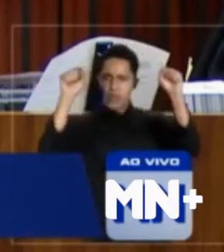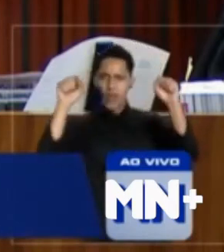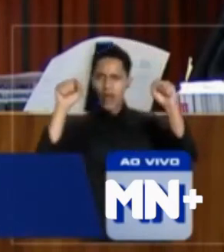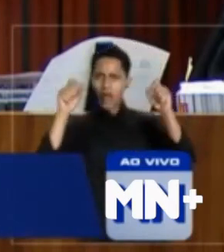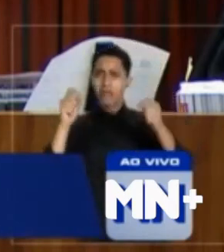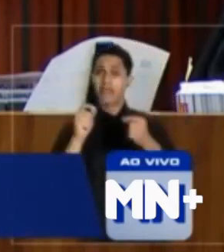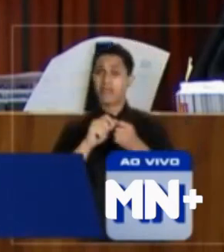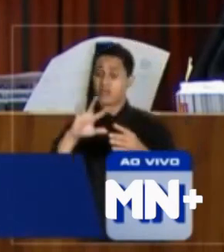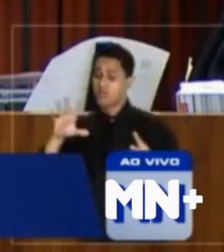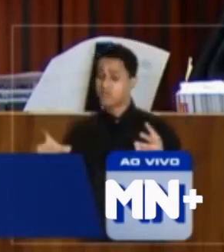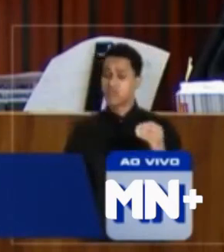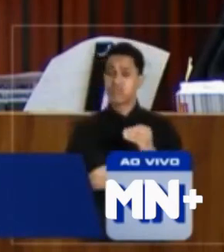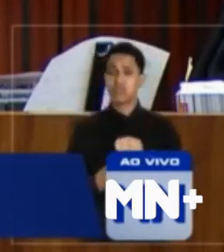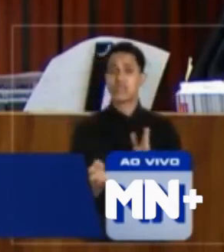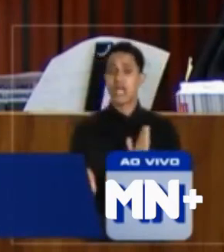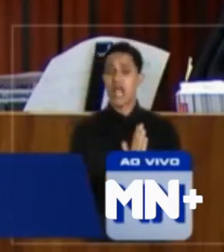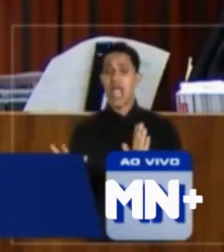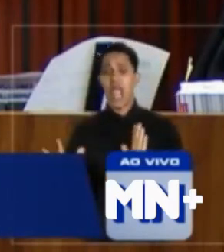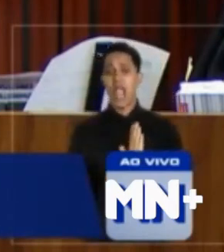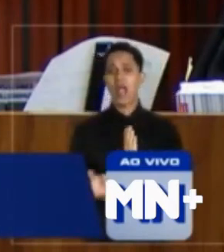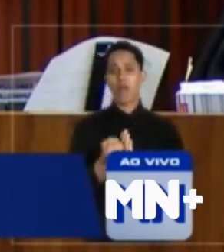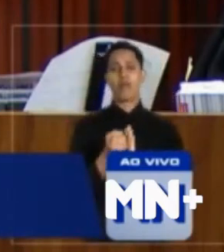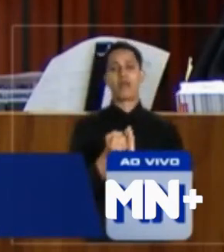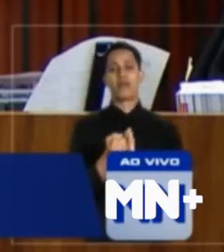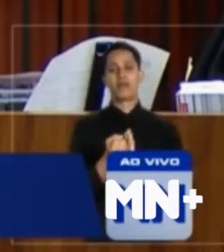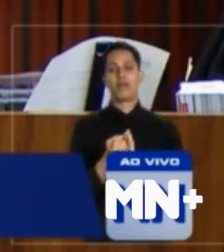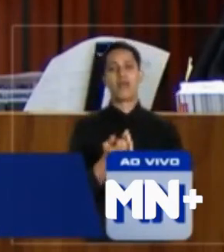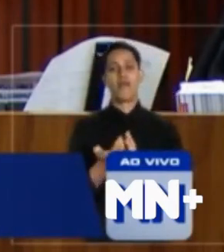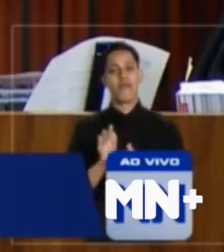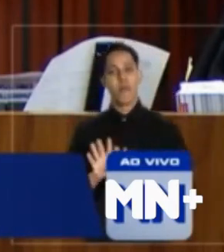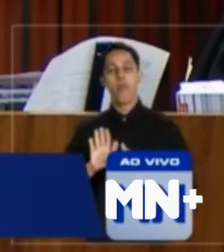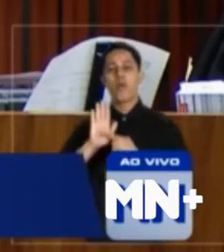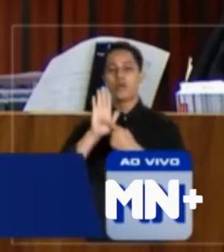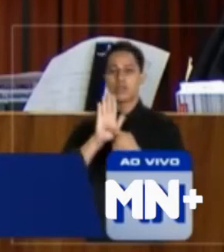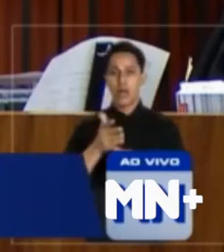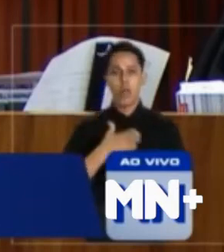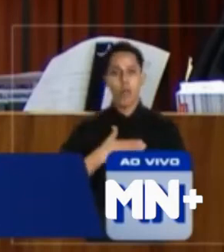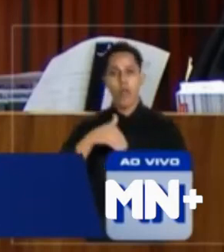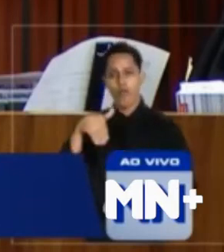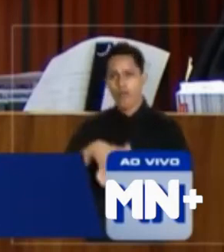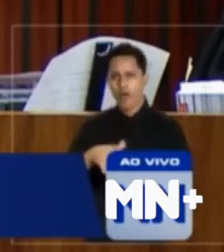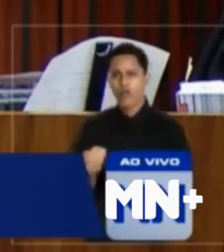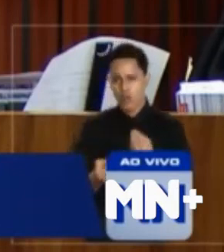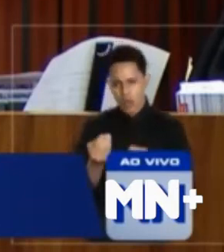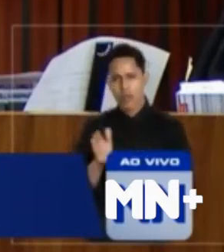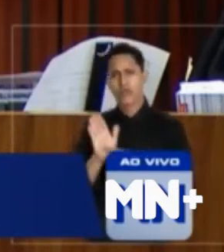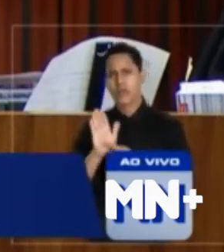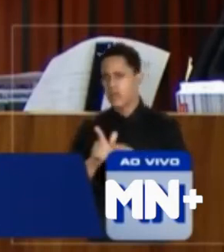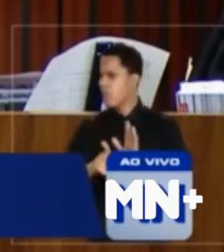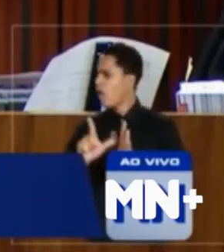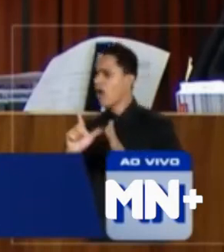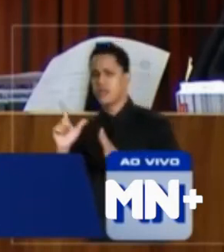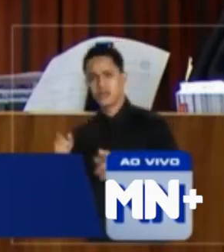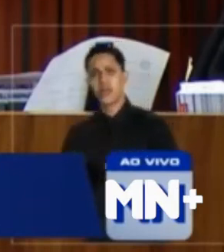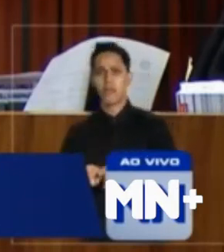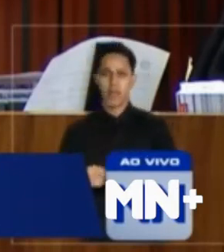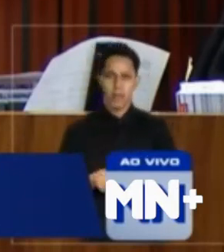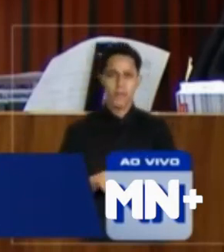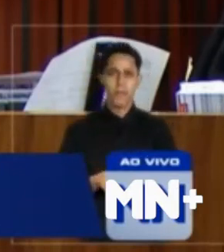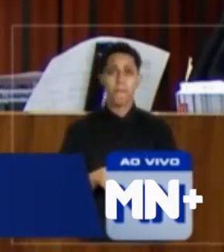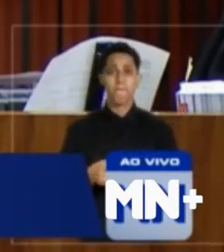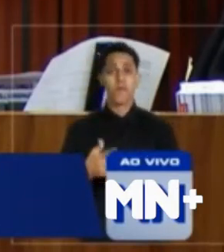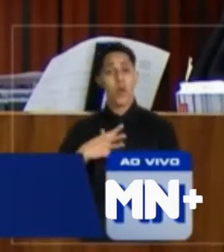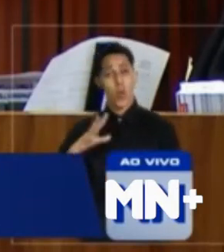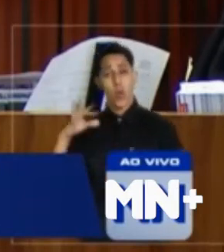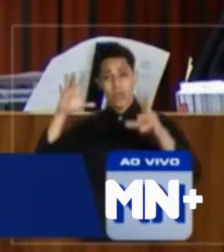está reiterando, e isso ficará demonstrado novamente no meu voto, como já ficou nos votos anteriores, mas